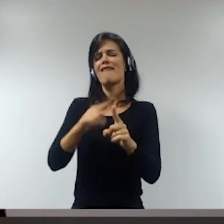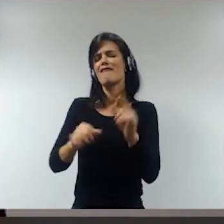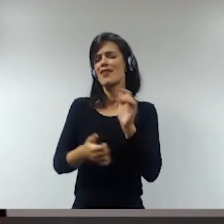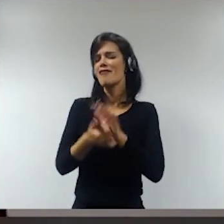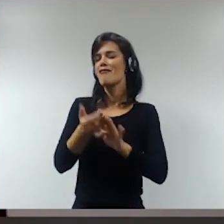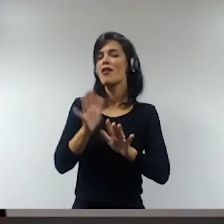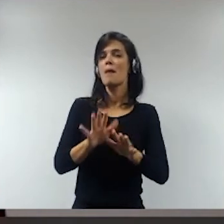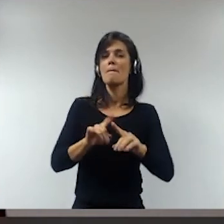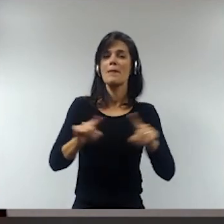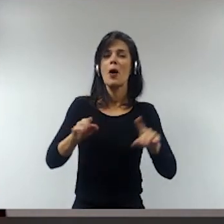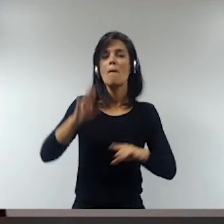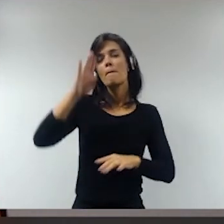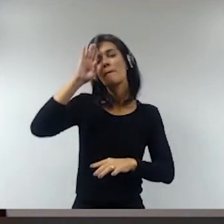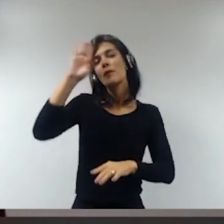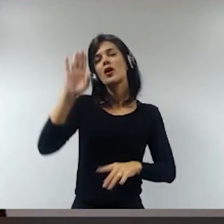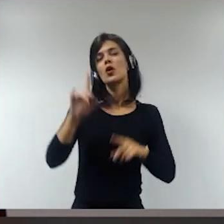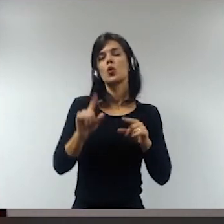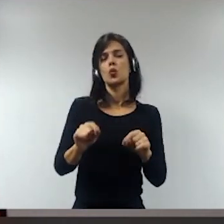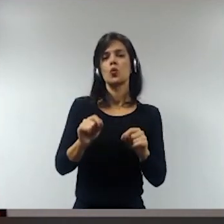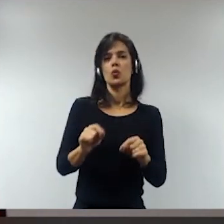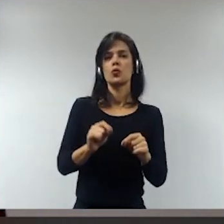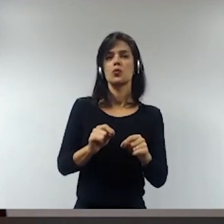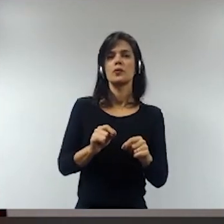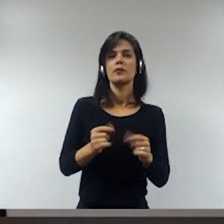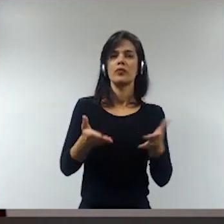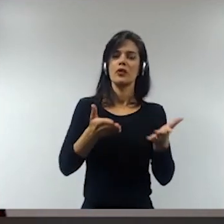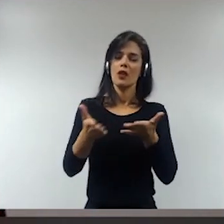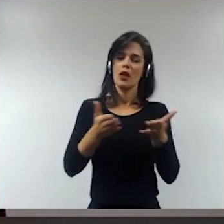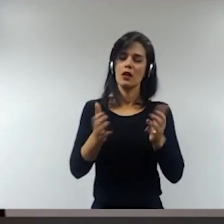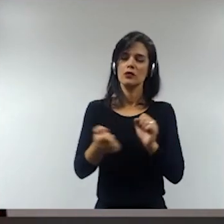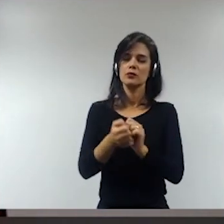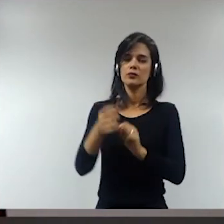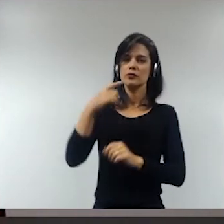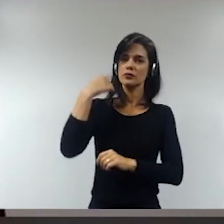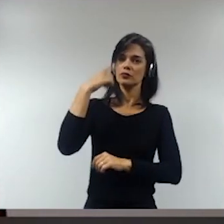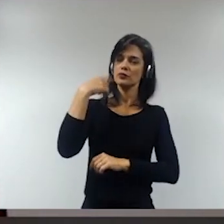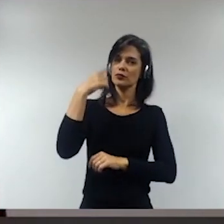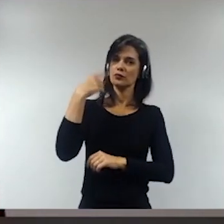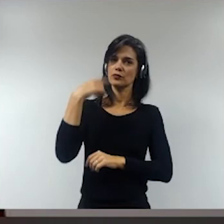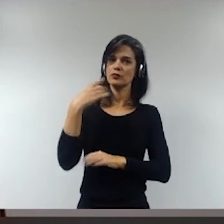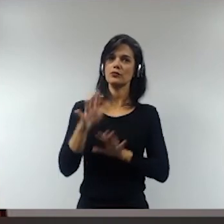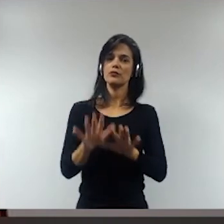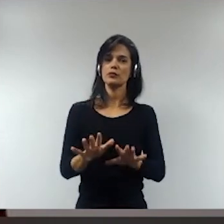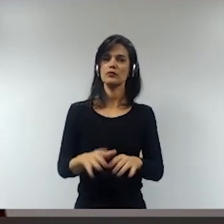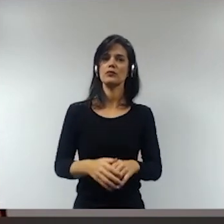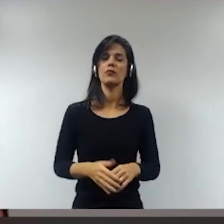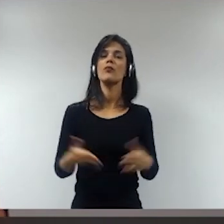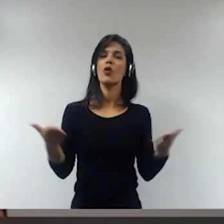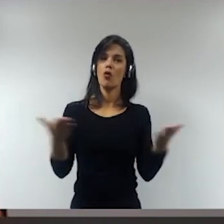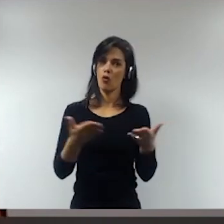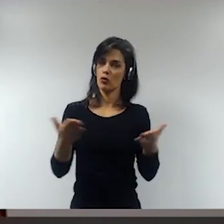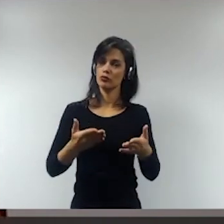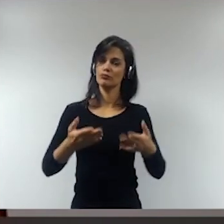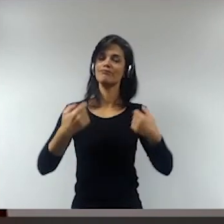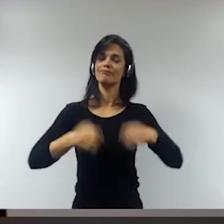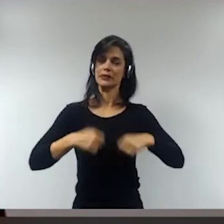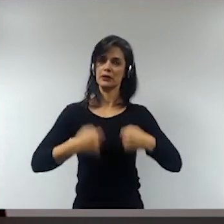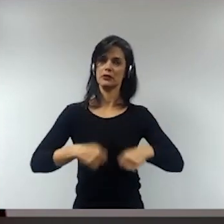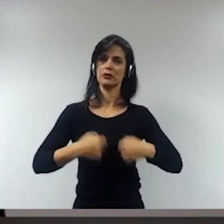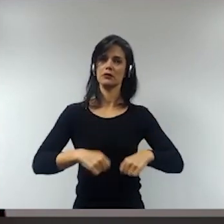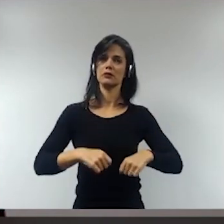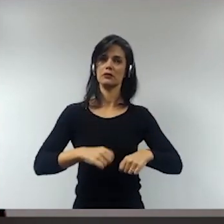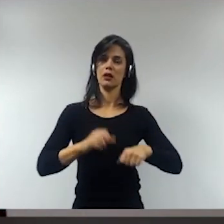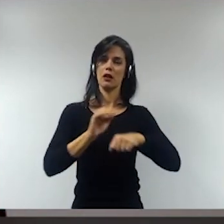acho que o principal deles é tratar com a advocacia no seguinte sentido: hoje é necessário.